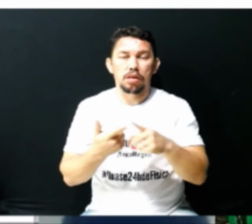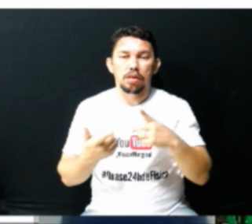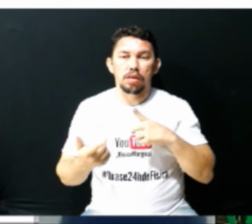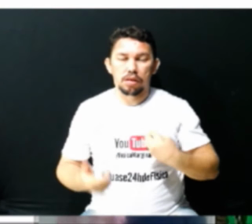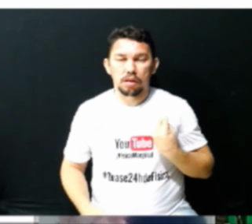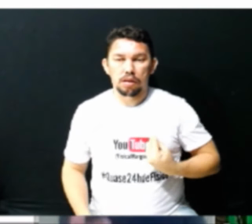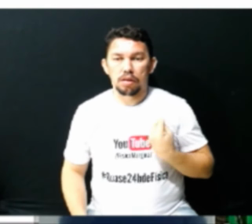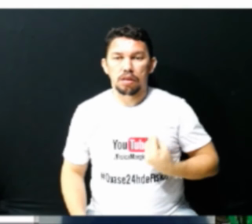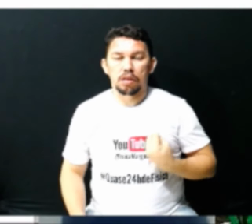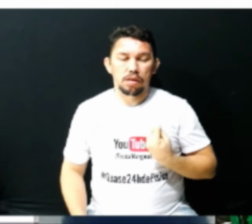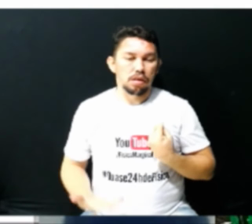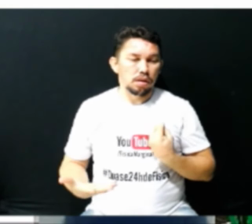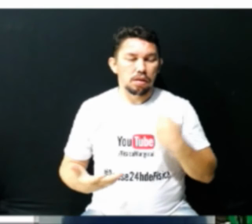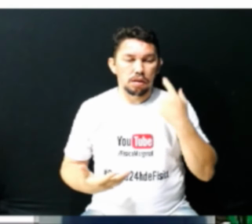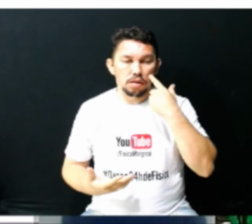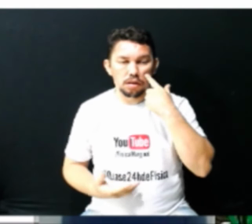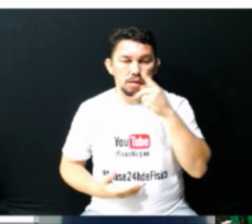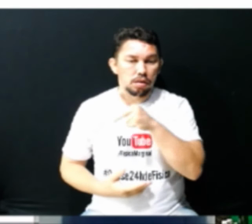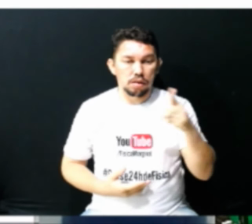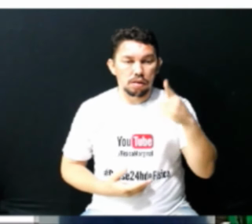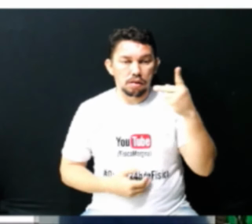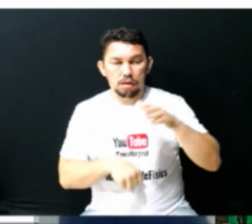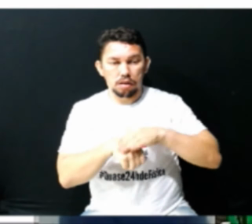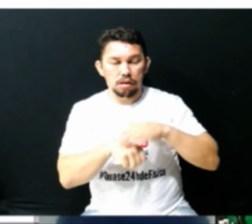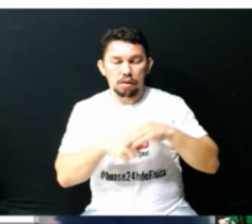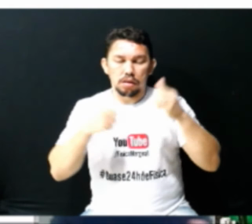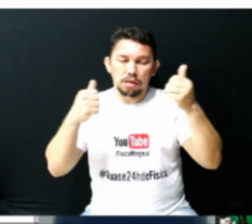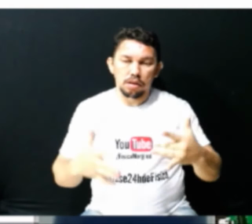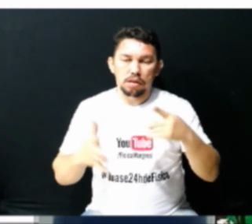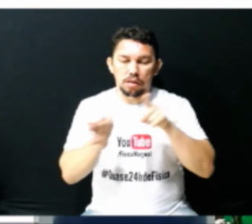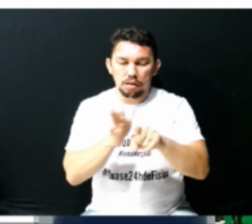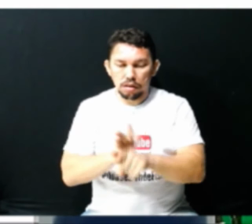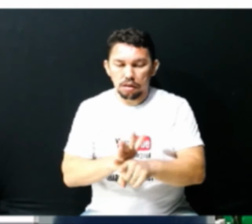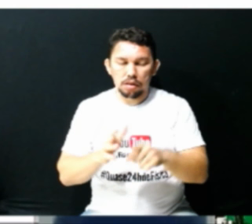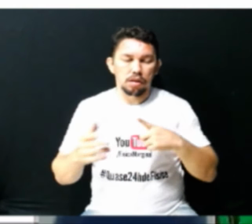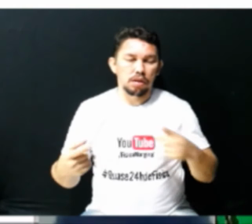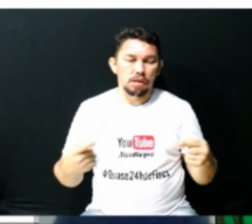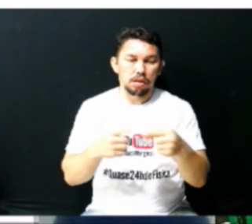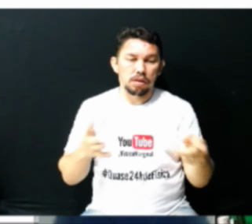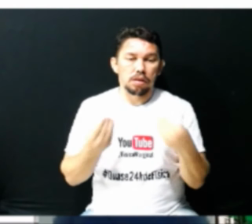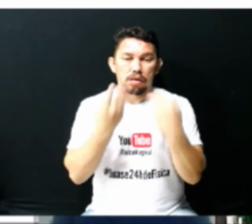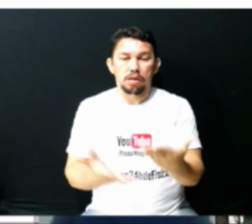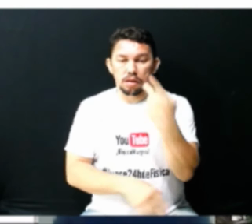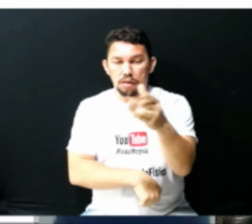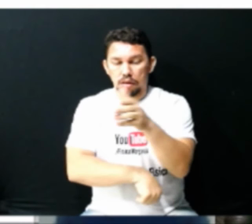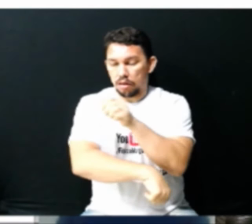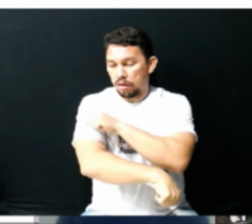ela é discutível. O professor Fernando Lang, inclusive, critica essa questão da forma como ela é escrita, mas o aluno tem que ter